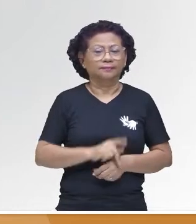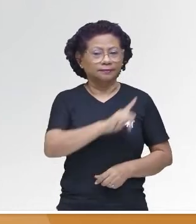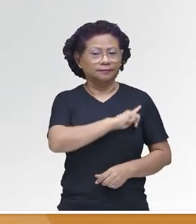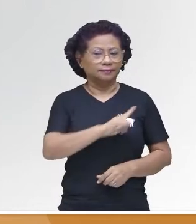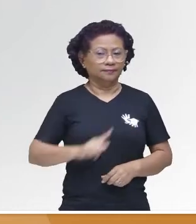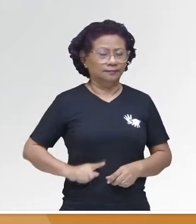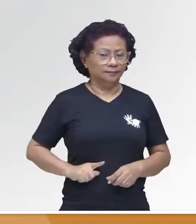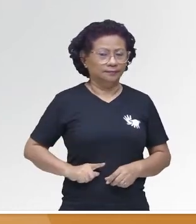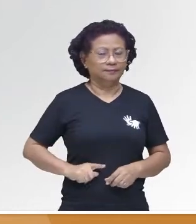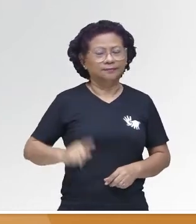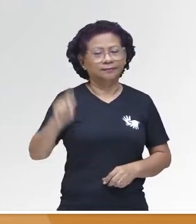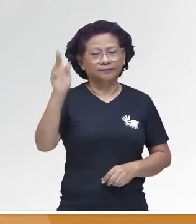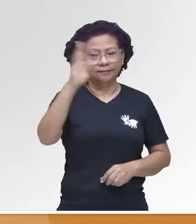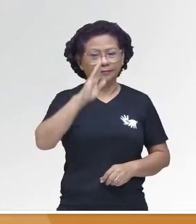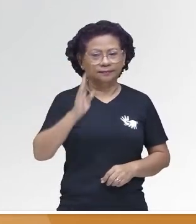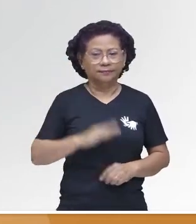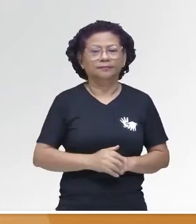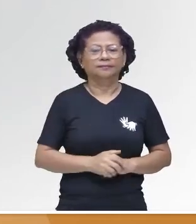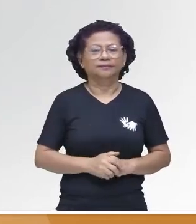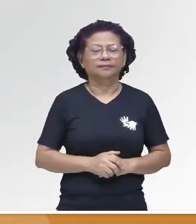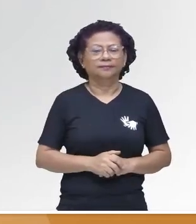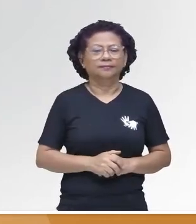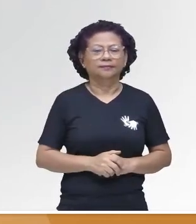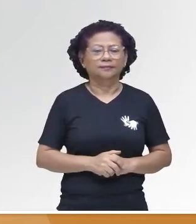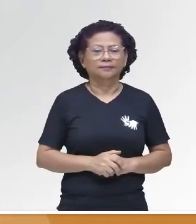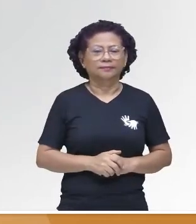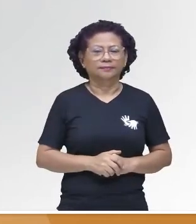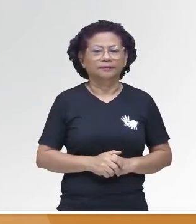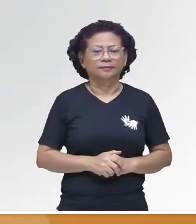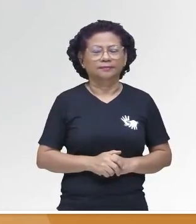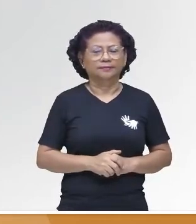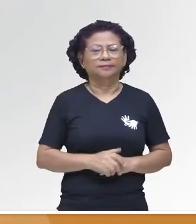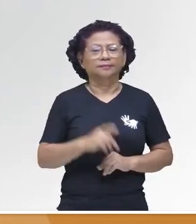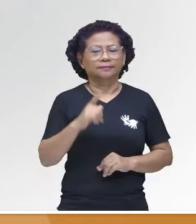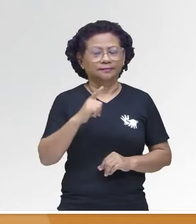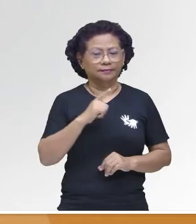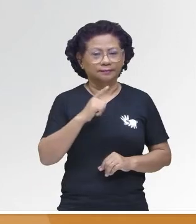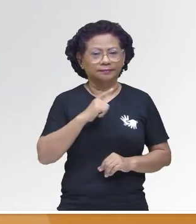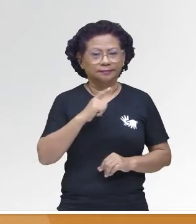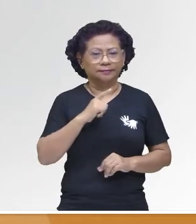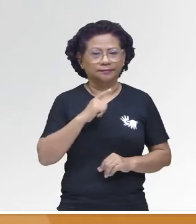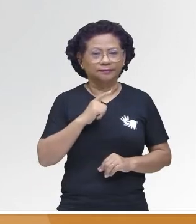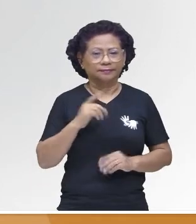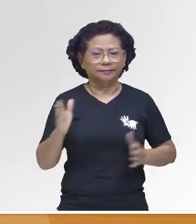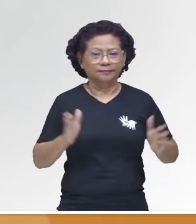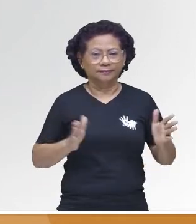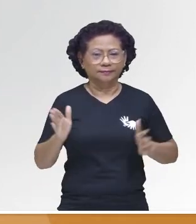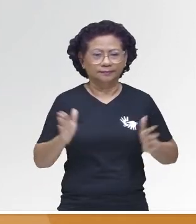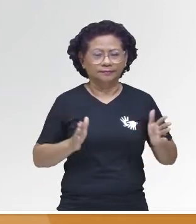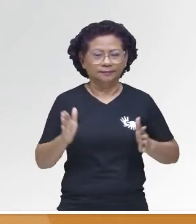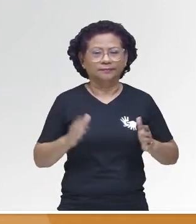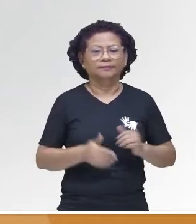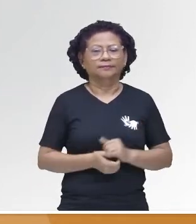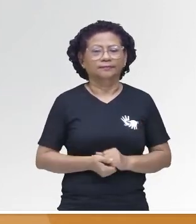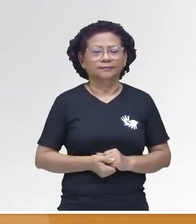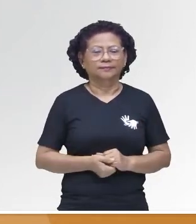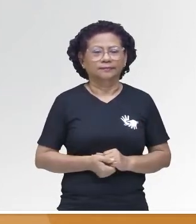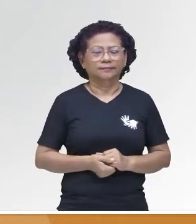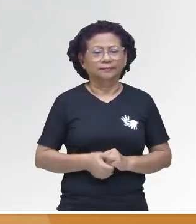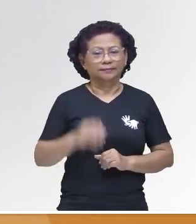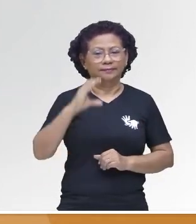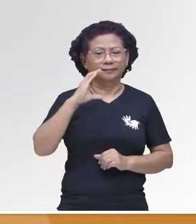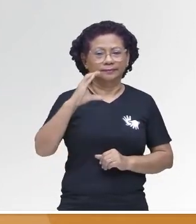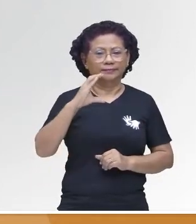1835 é o ano que começa a cabanagem. A regência trina permanente dura até 1835. De lá, uma